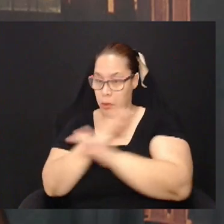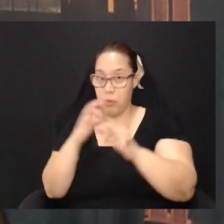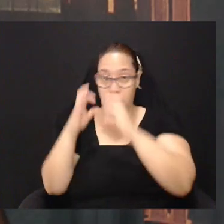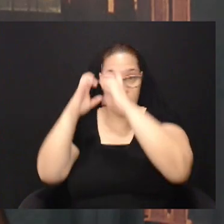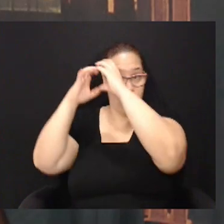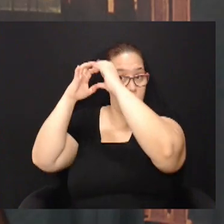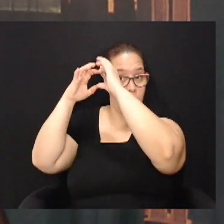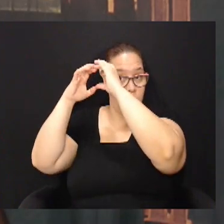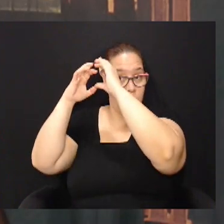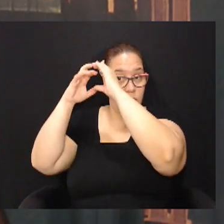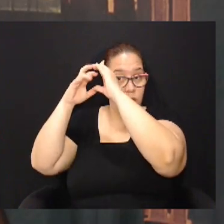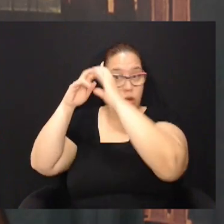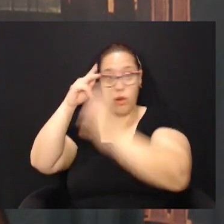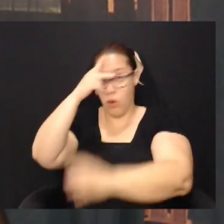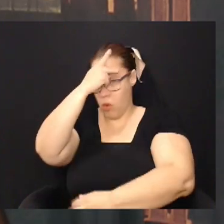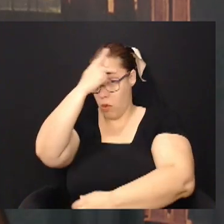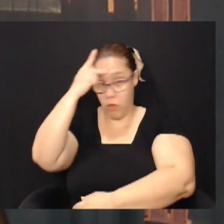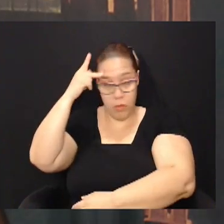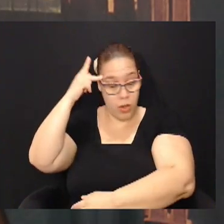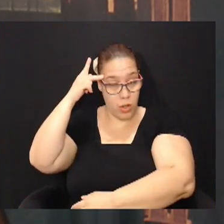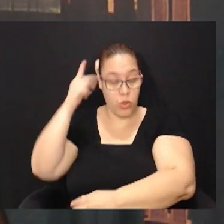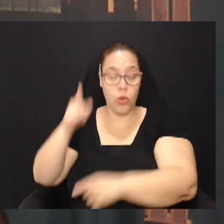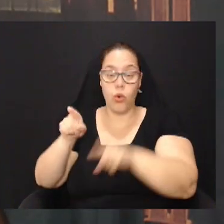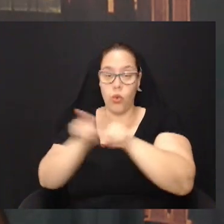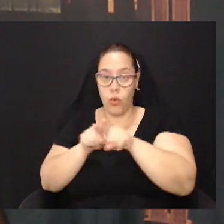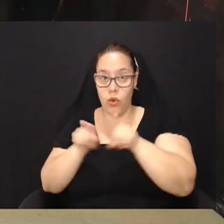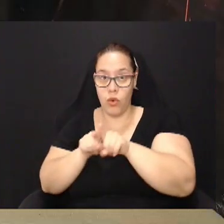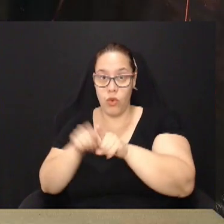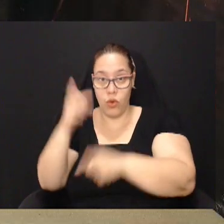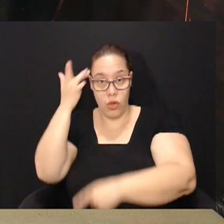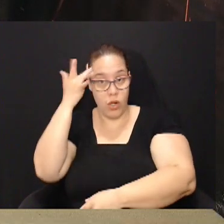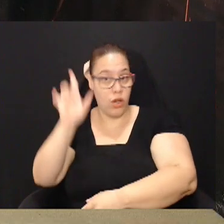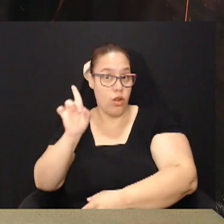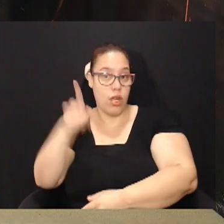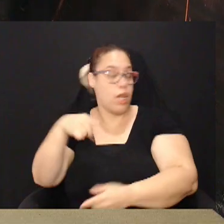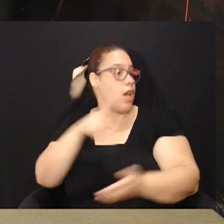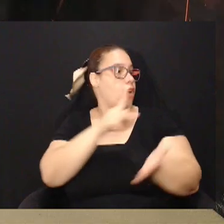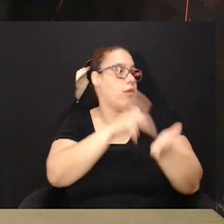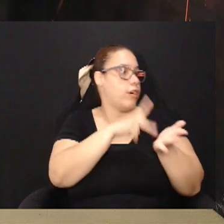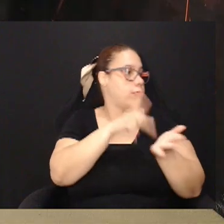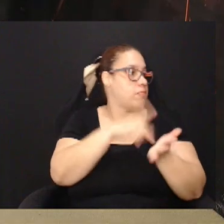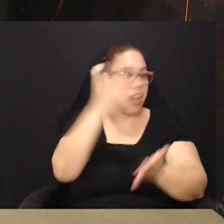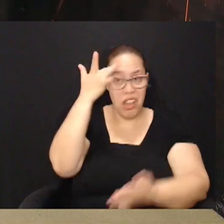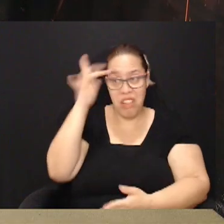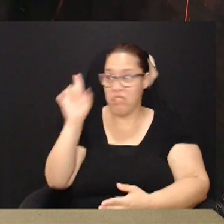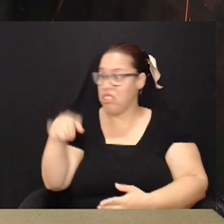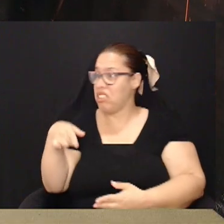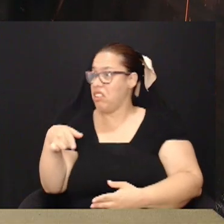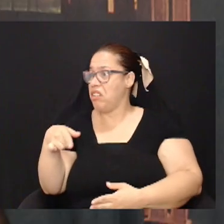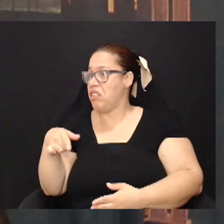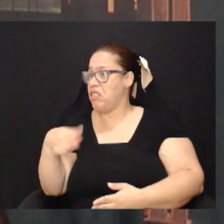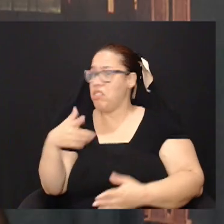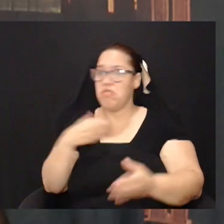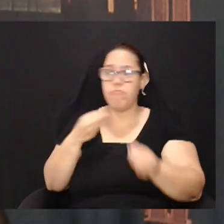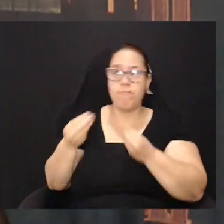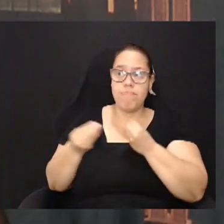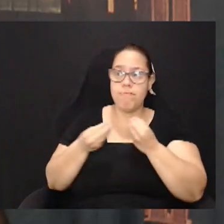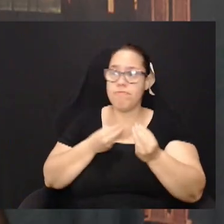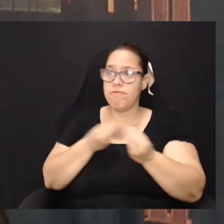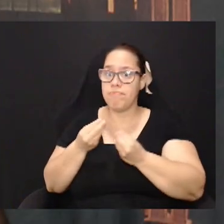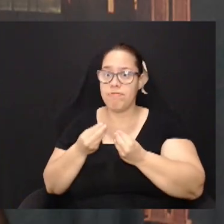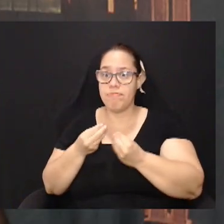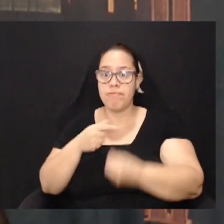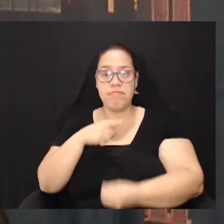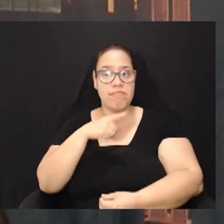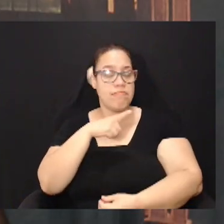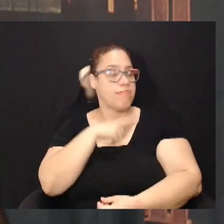Alzheimer. Tem hora que você não sabe o que é real. Você não sabe o que é real e o que é... Então, tem outros